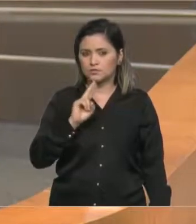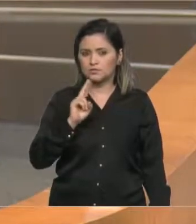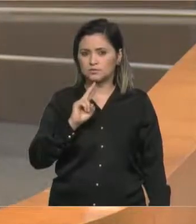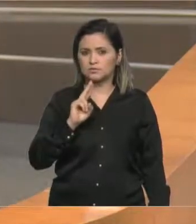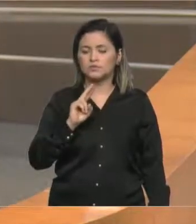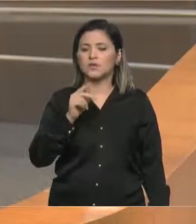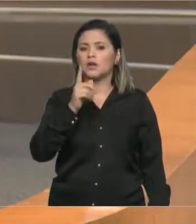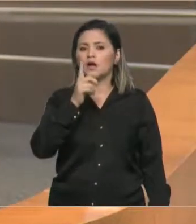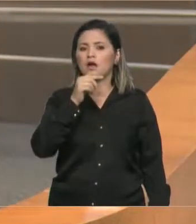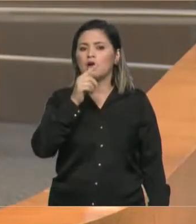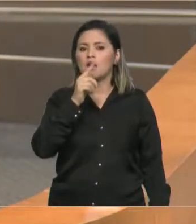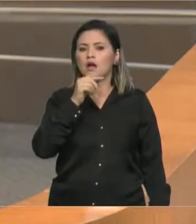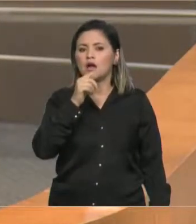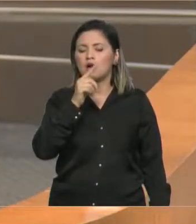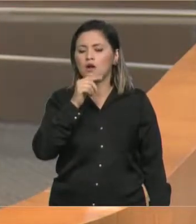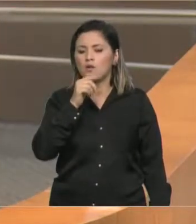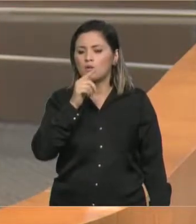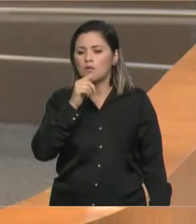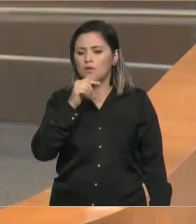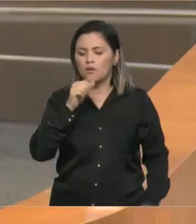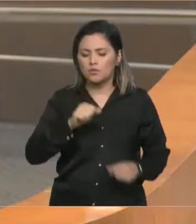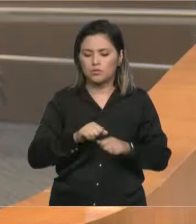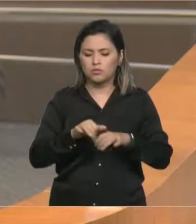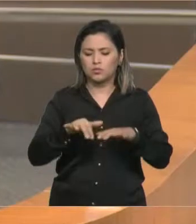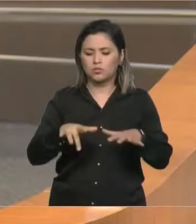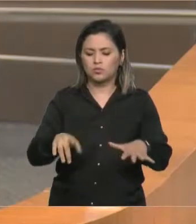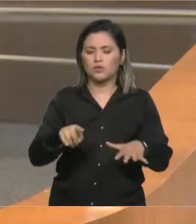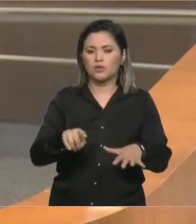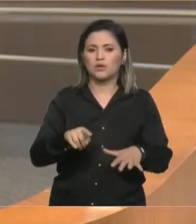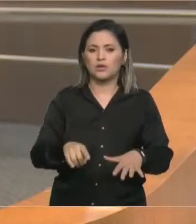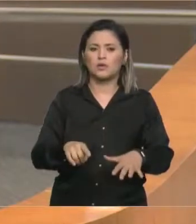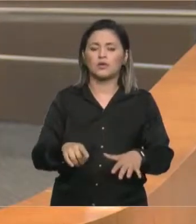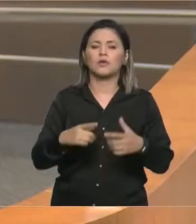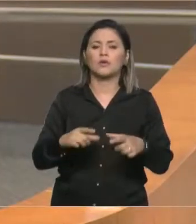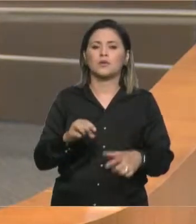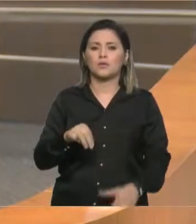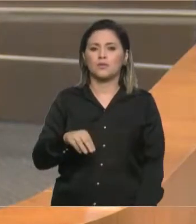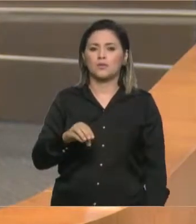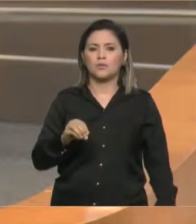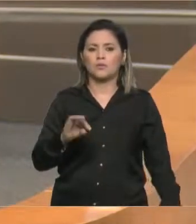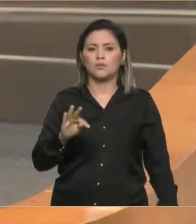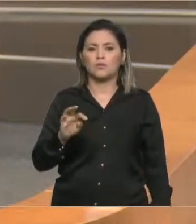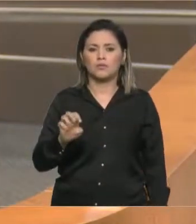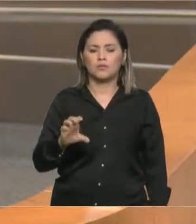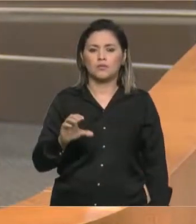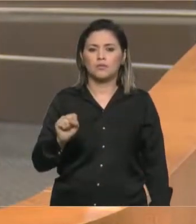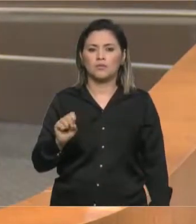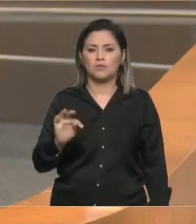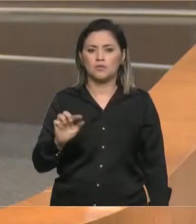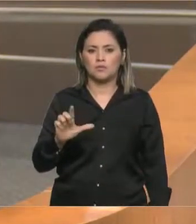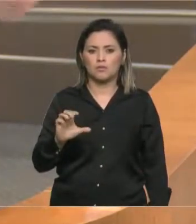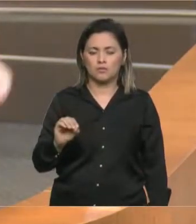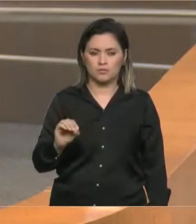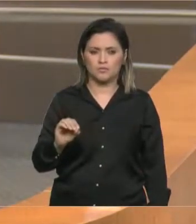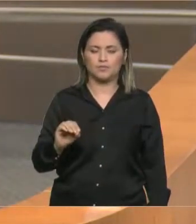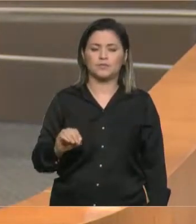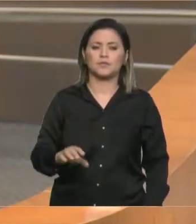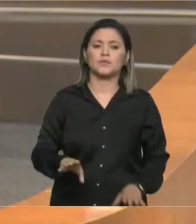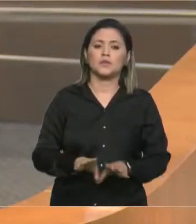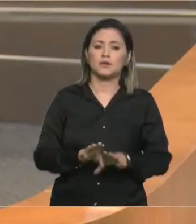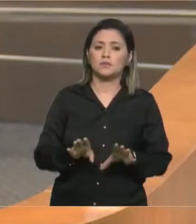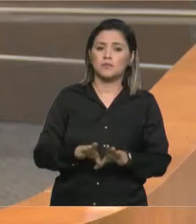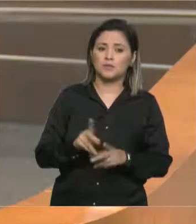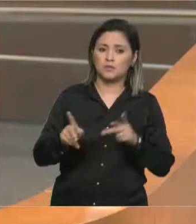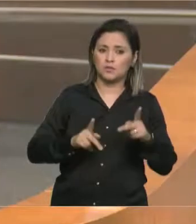constante de água no bairro do Monte Castelo. Ouvimos também a população reclamação